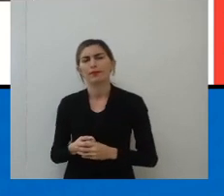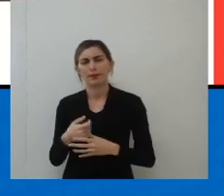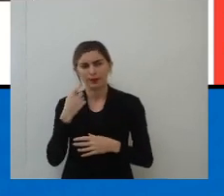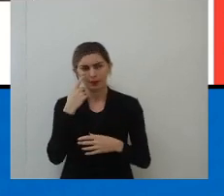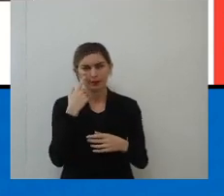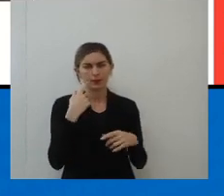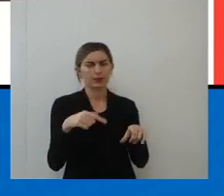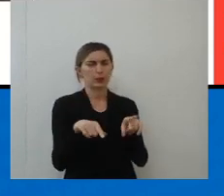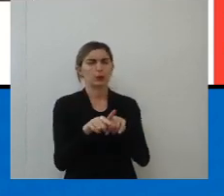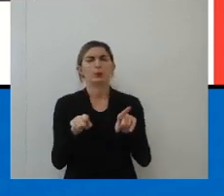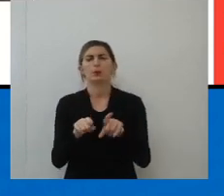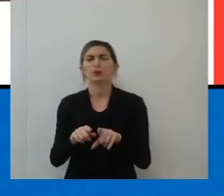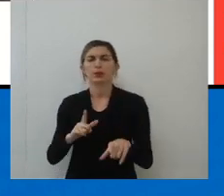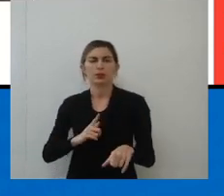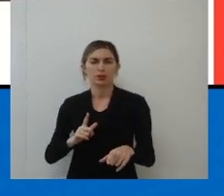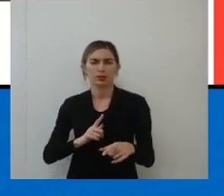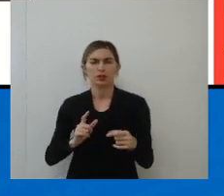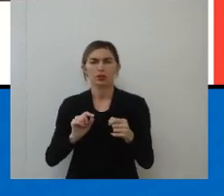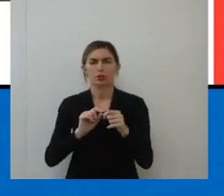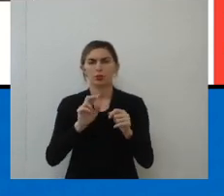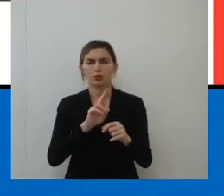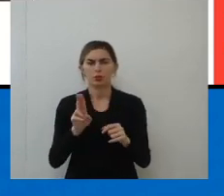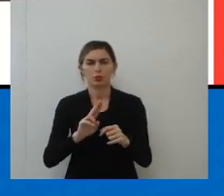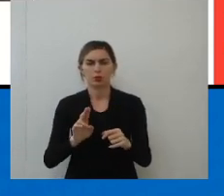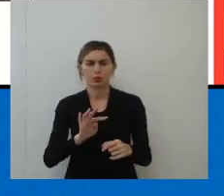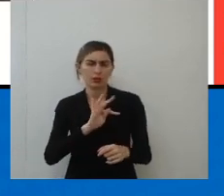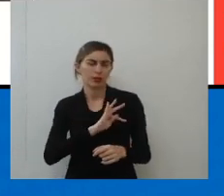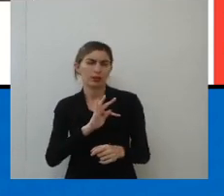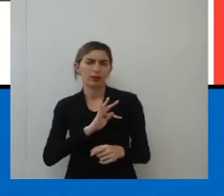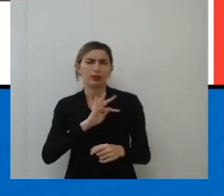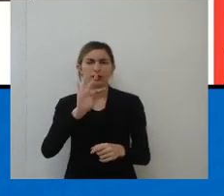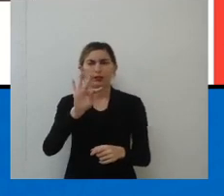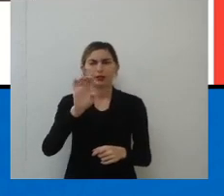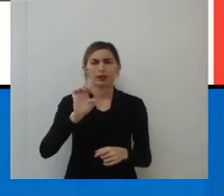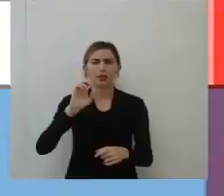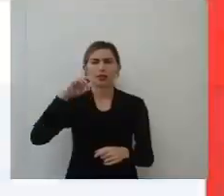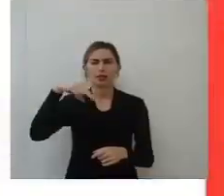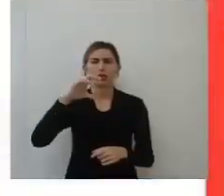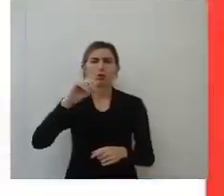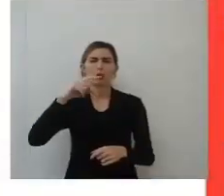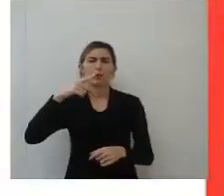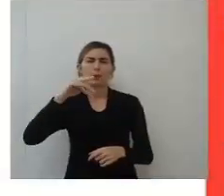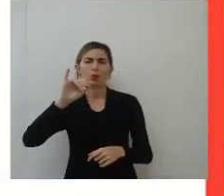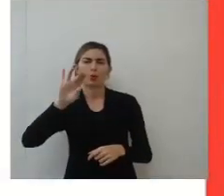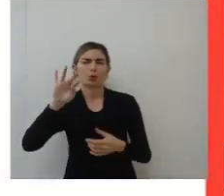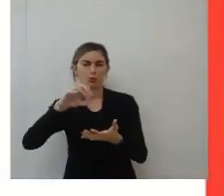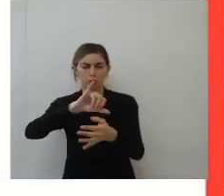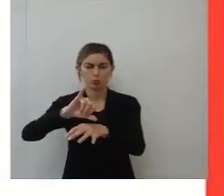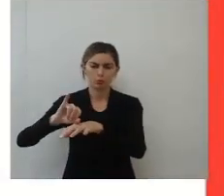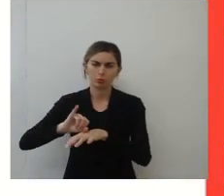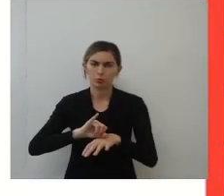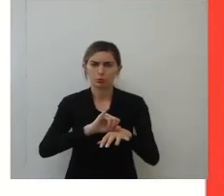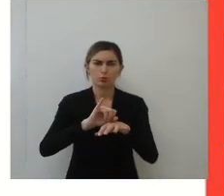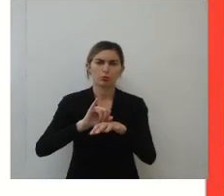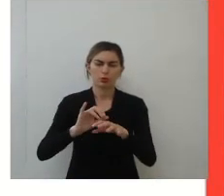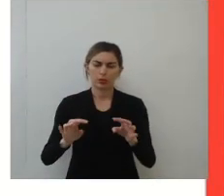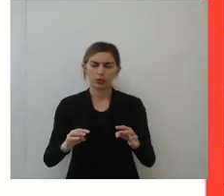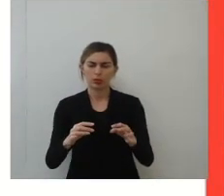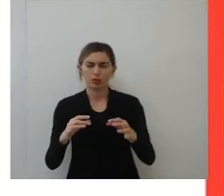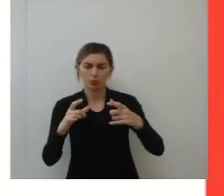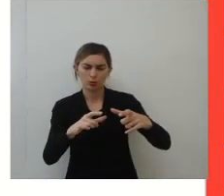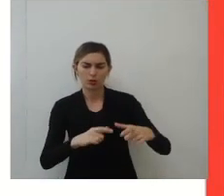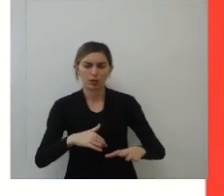gente também tem a formação dos chamados tecnopolos. Os tecnopolos são áreas de produção e desenvolvimento de